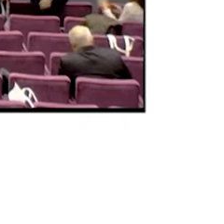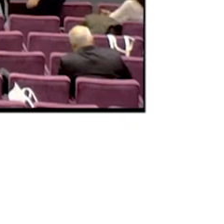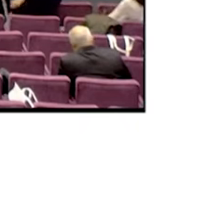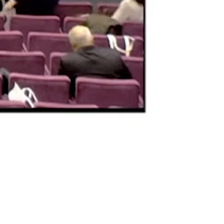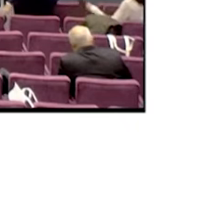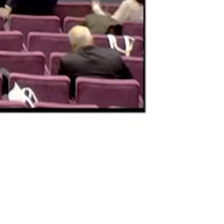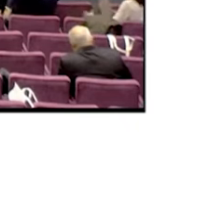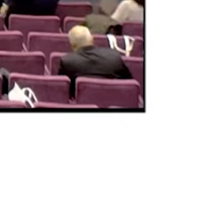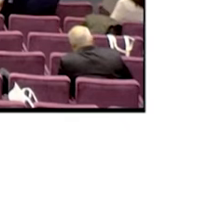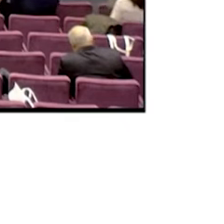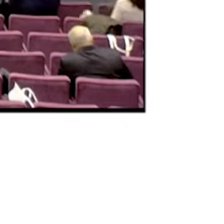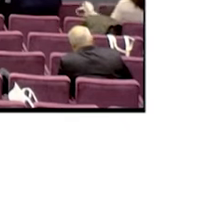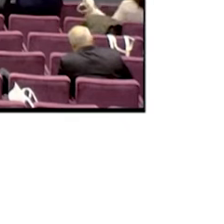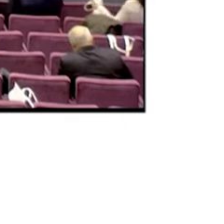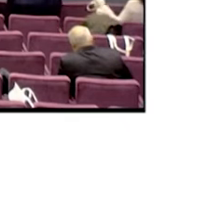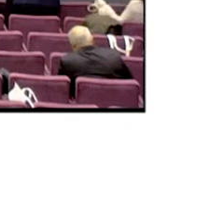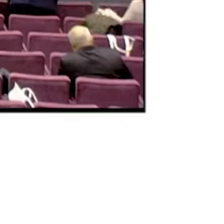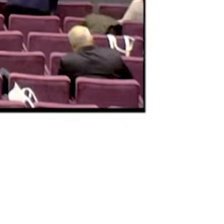seguintes